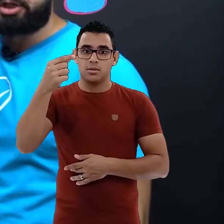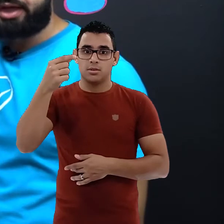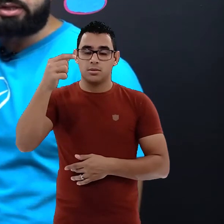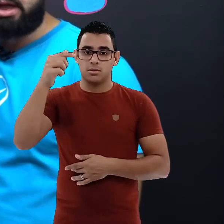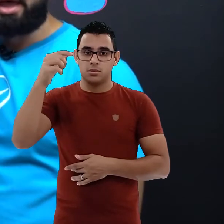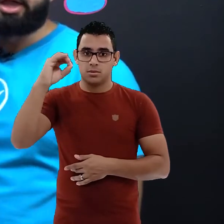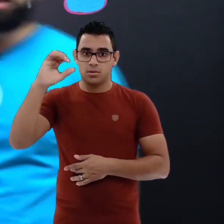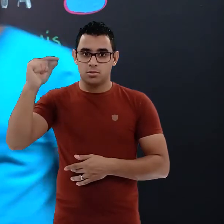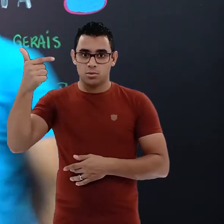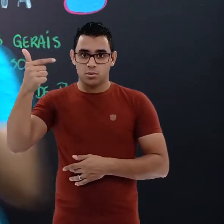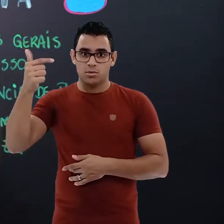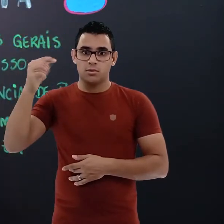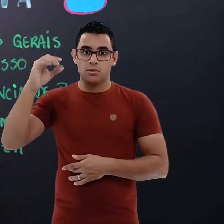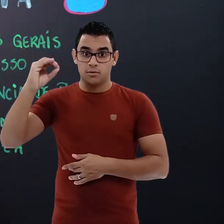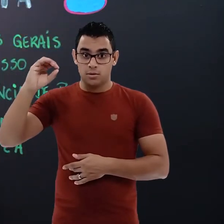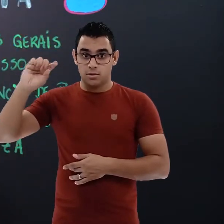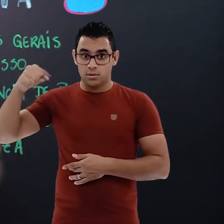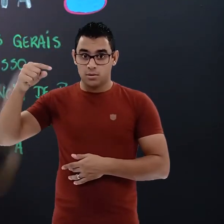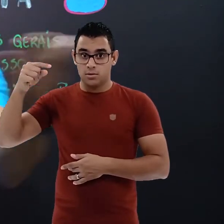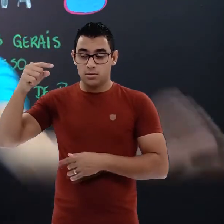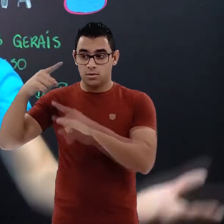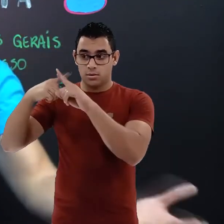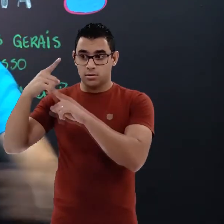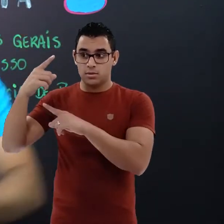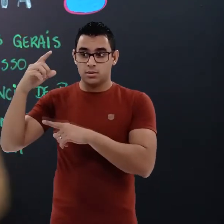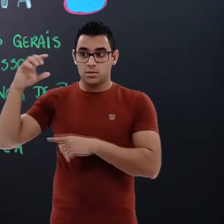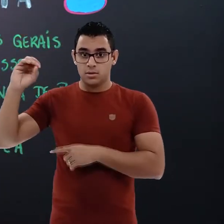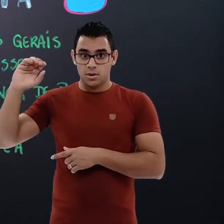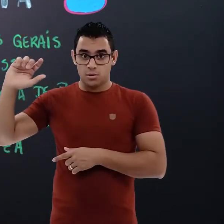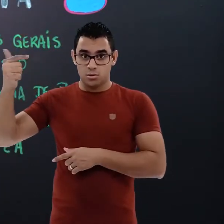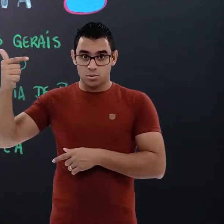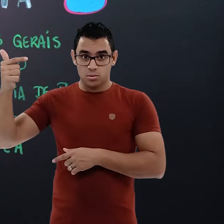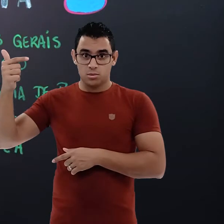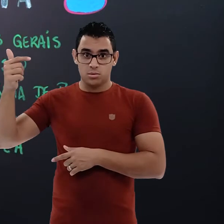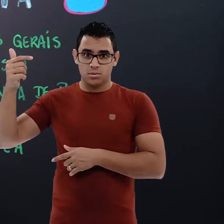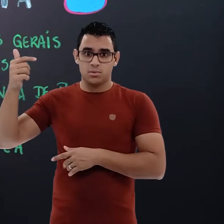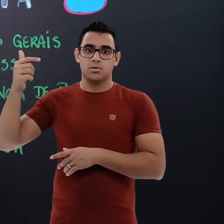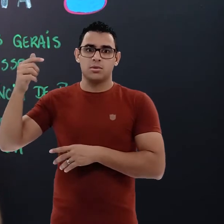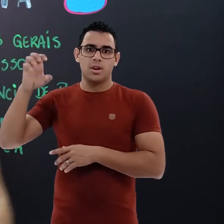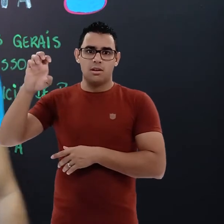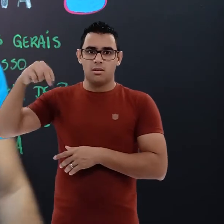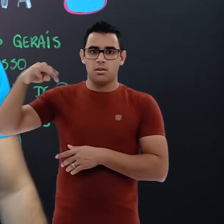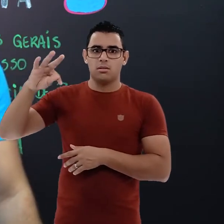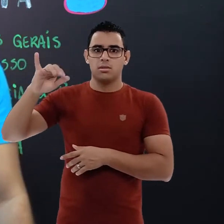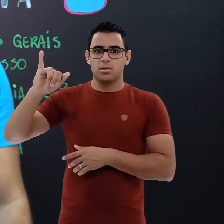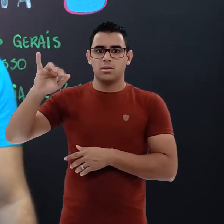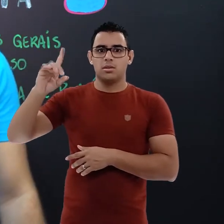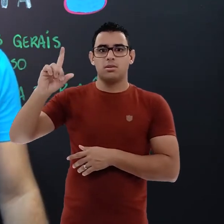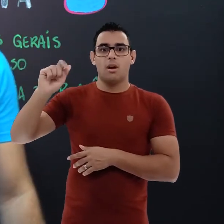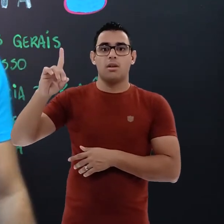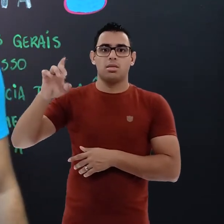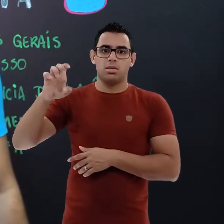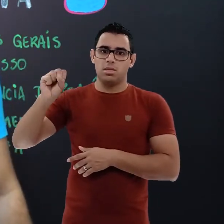10 a 23 entidades. Que entidades são essas? Entidades químicas, átomos, moléculas, posso